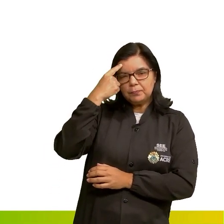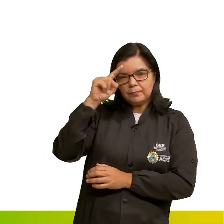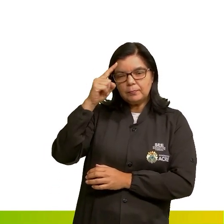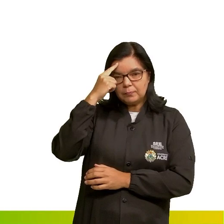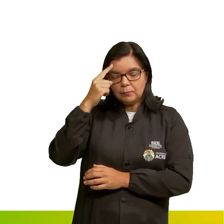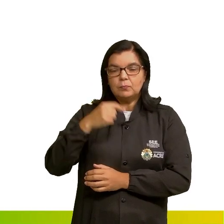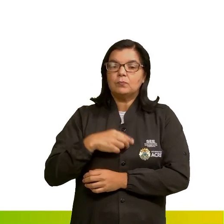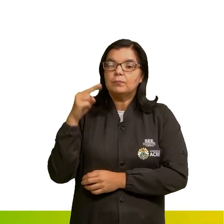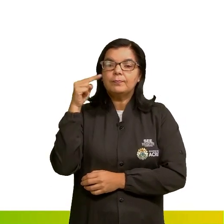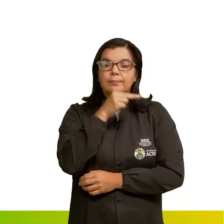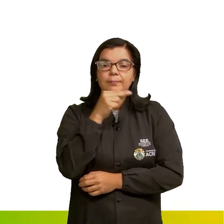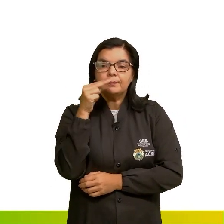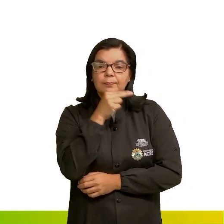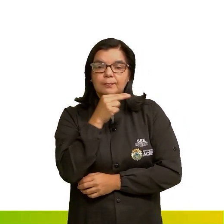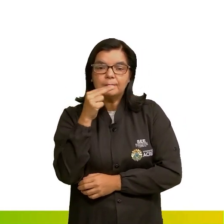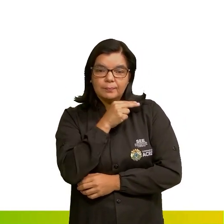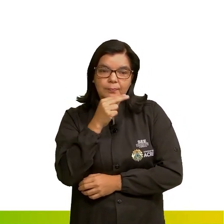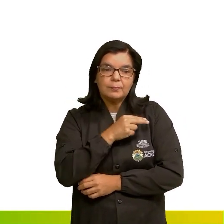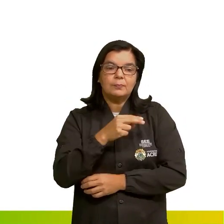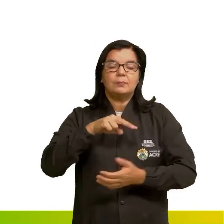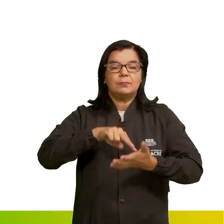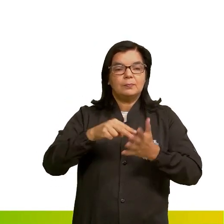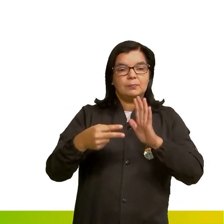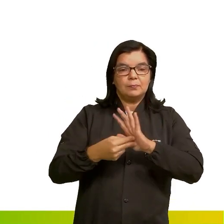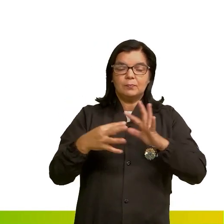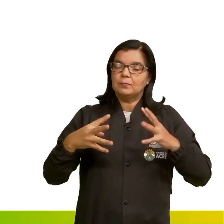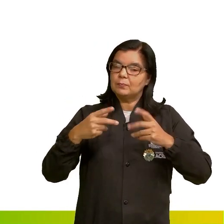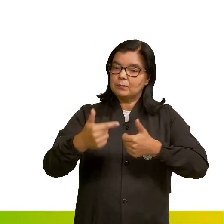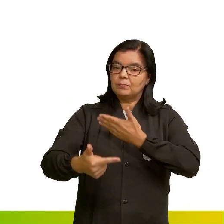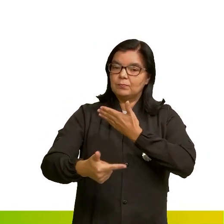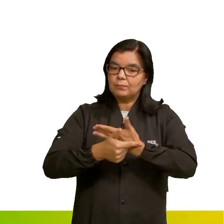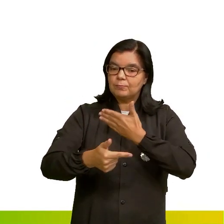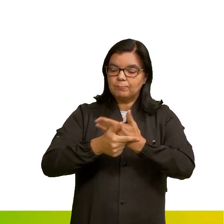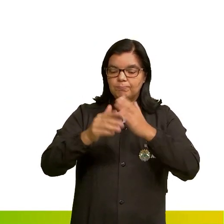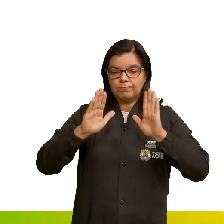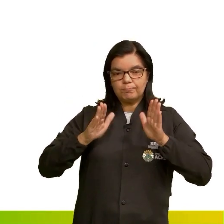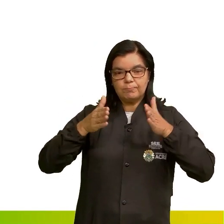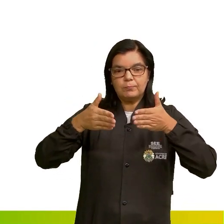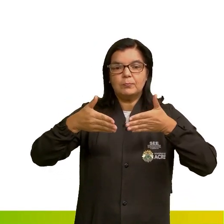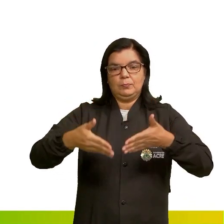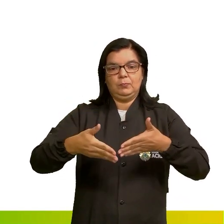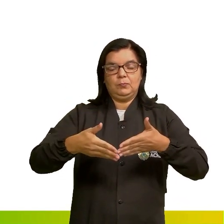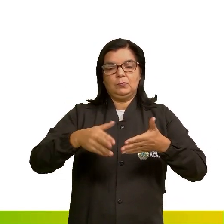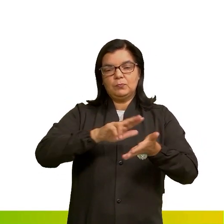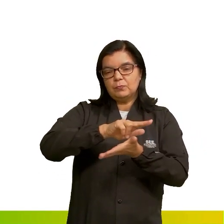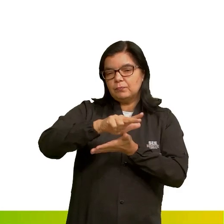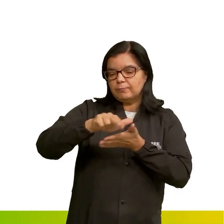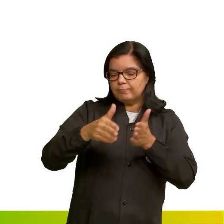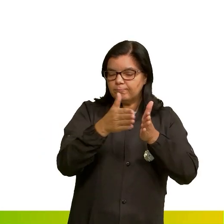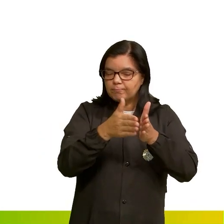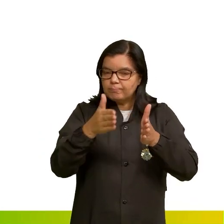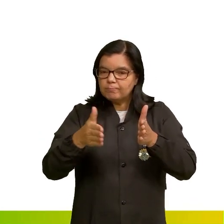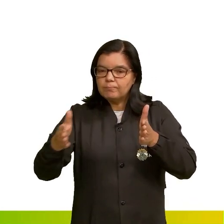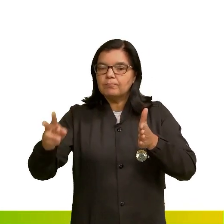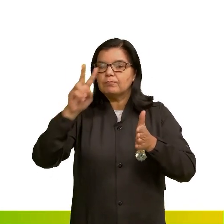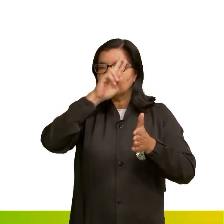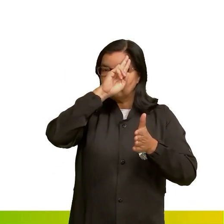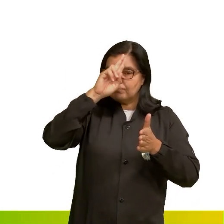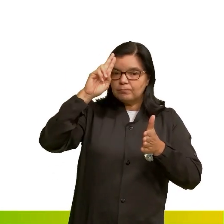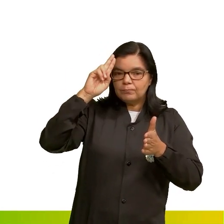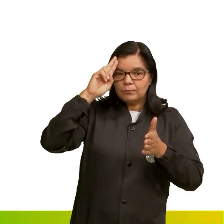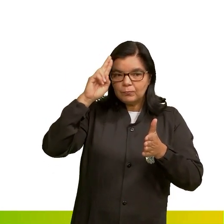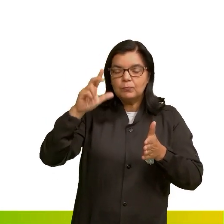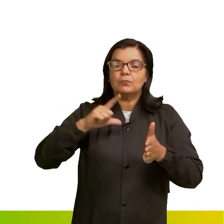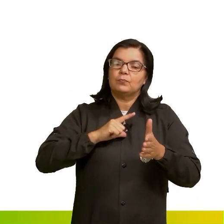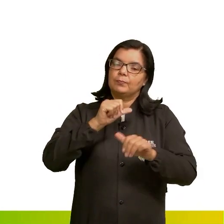e senso de urgência, o que faz com que tenha papel central em muitos processos históricos